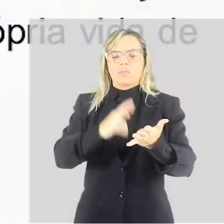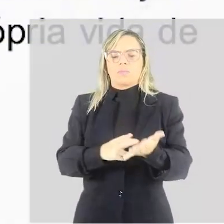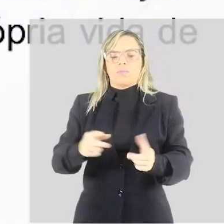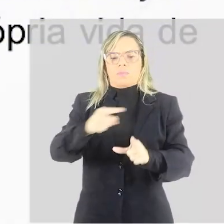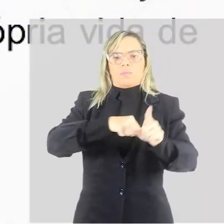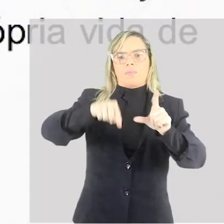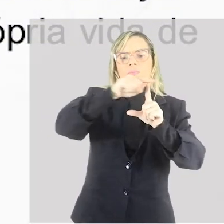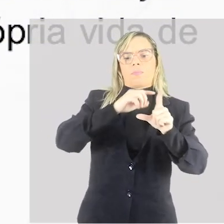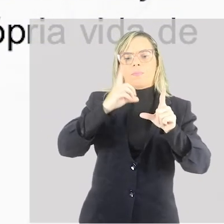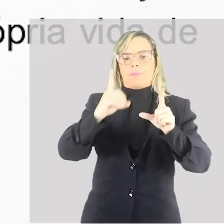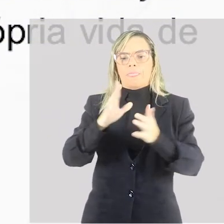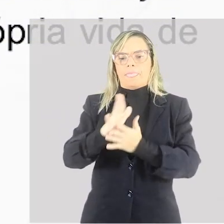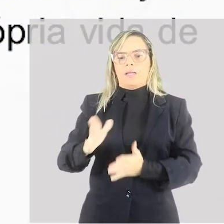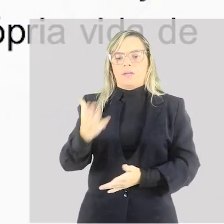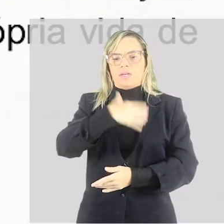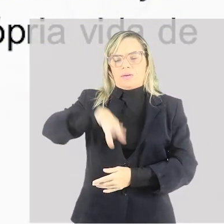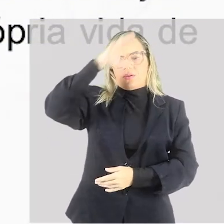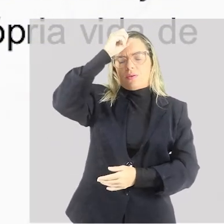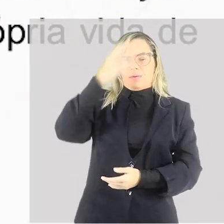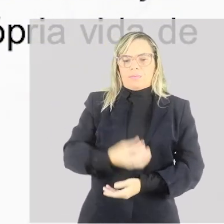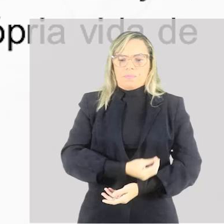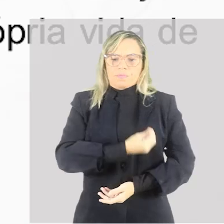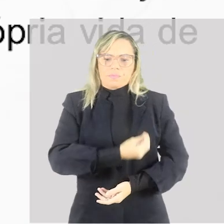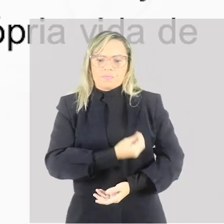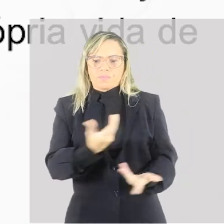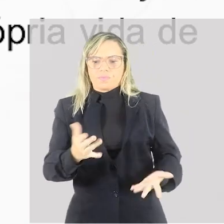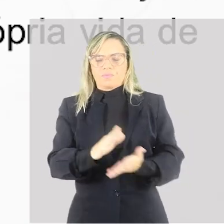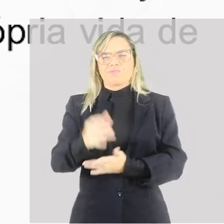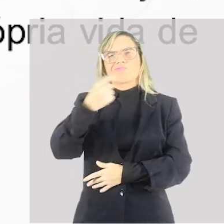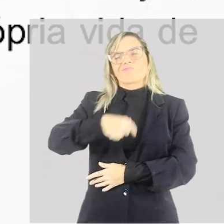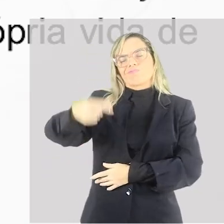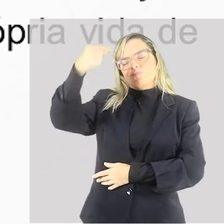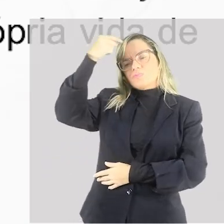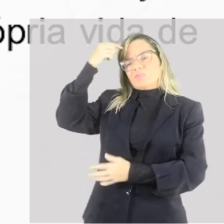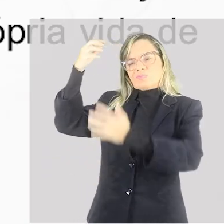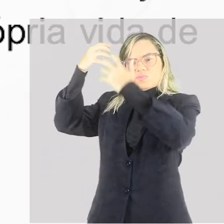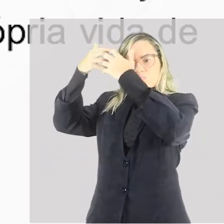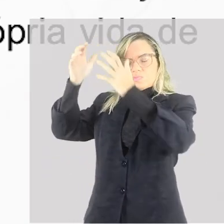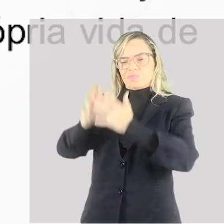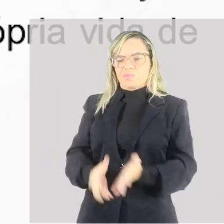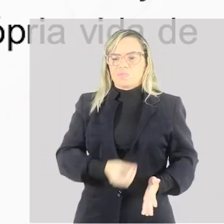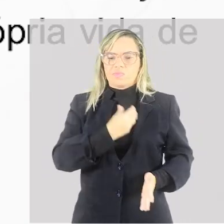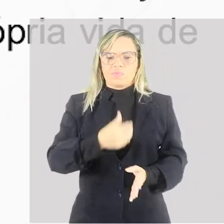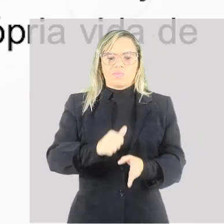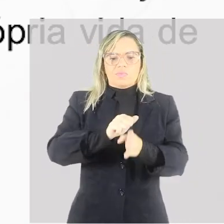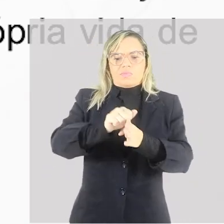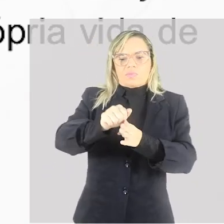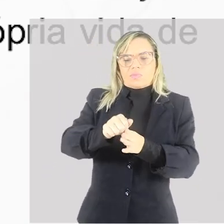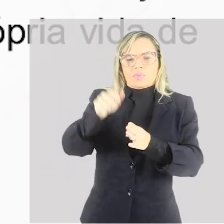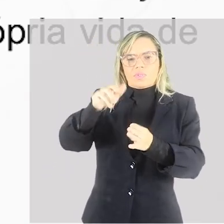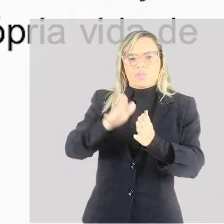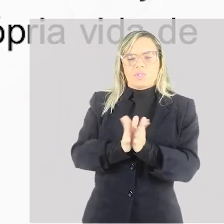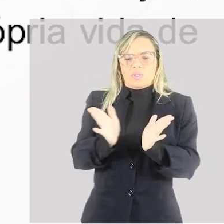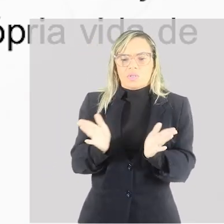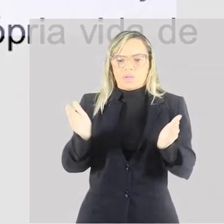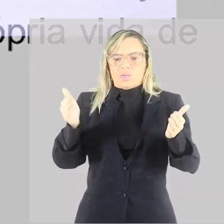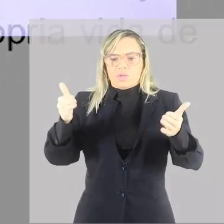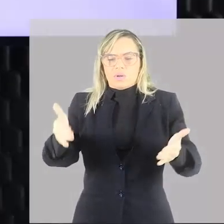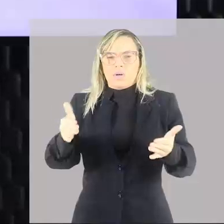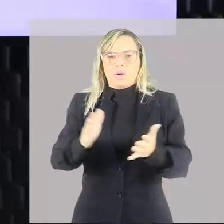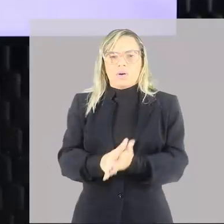letra D é sabedoria de vida, isto é, pensar sobre a vida moral, dedicando-se à contemplação do mundo. Essa